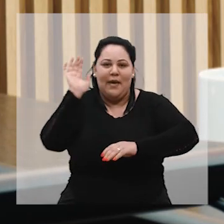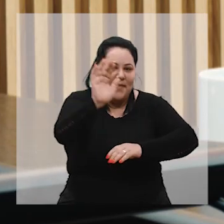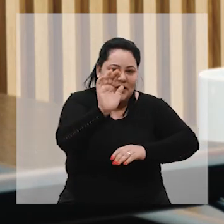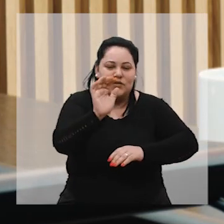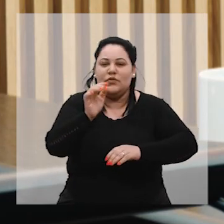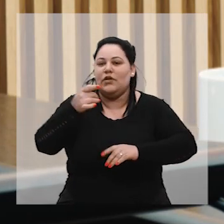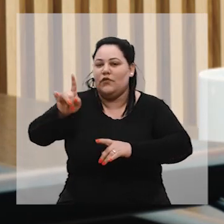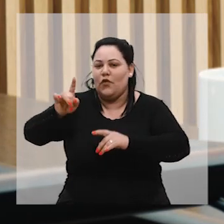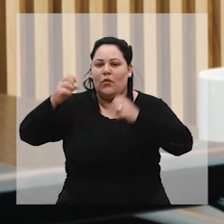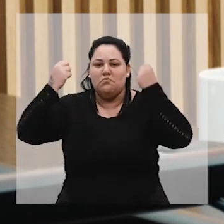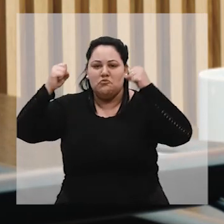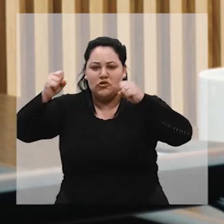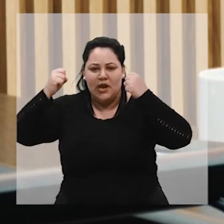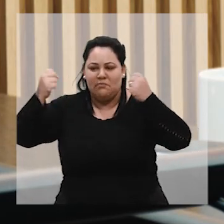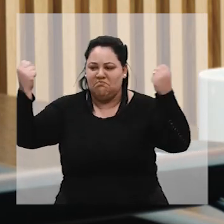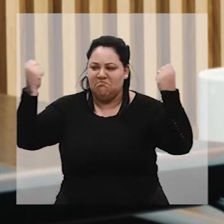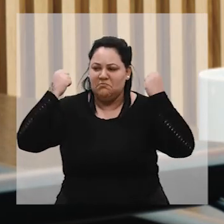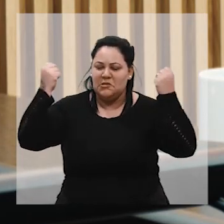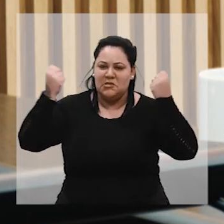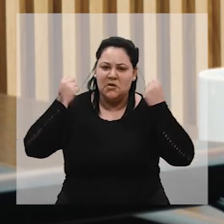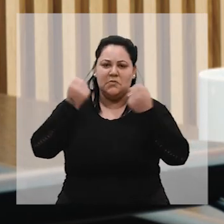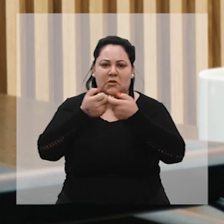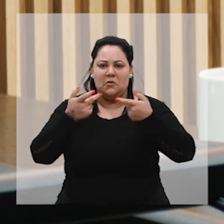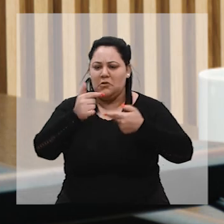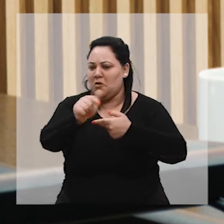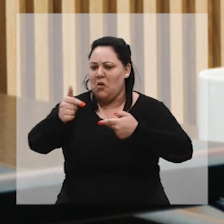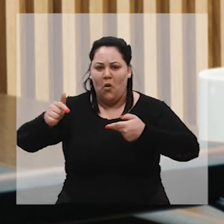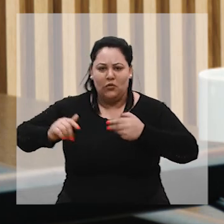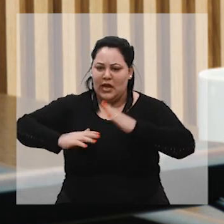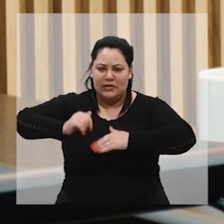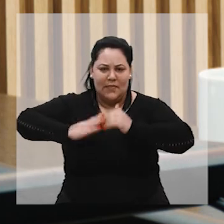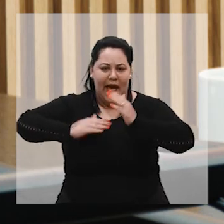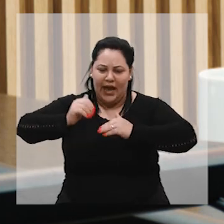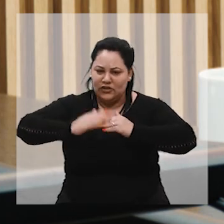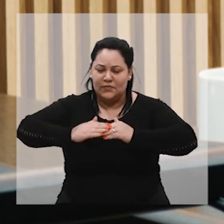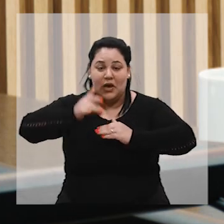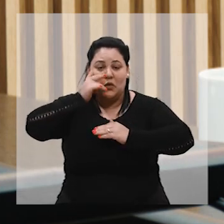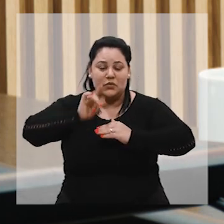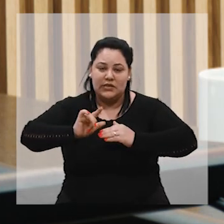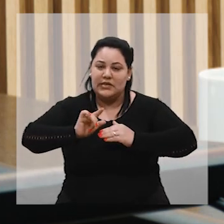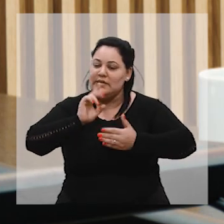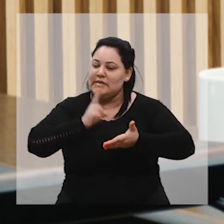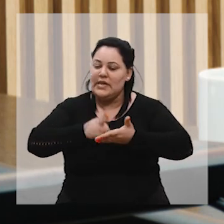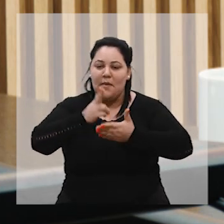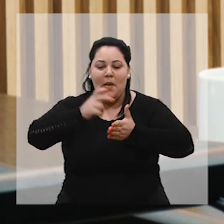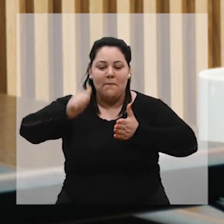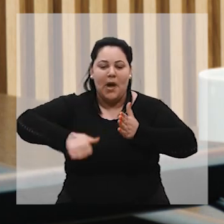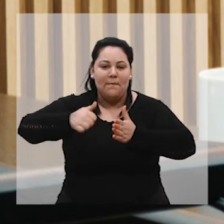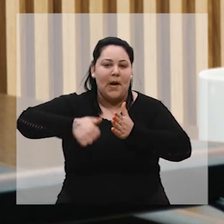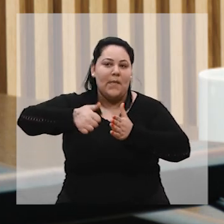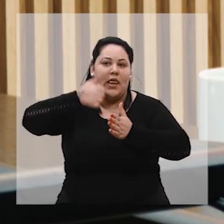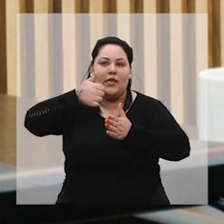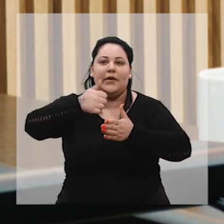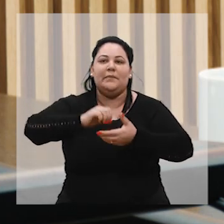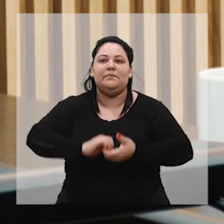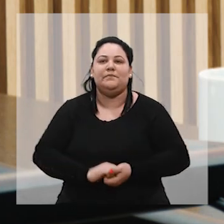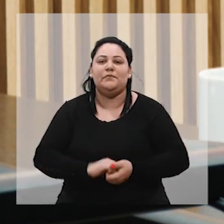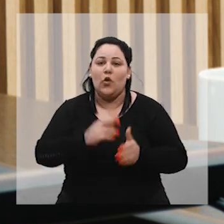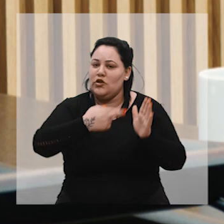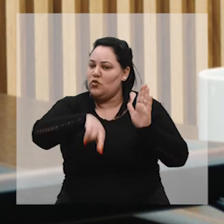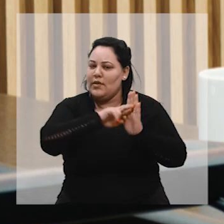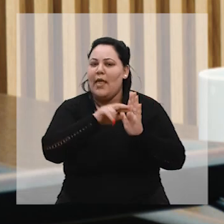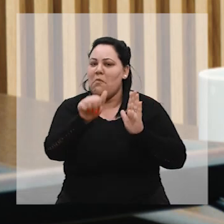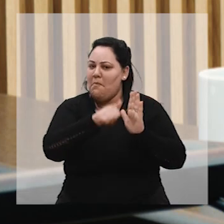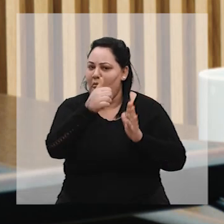treinar os arremessos, a gente vai na musculação, a gente vai em outro lugar pra gente ir sempre aprimorando e sempre